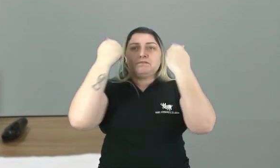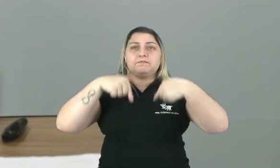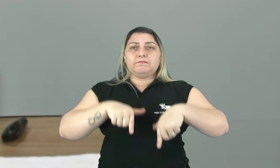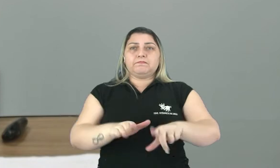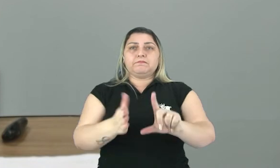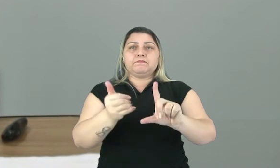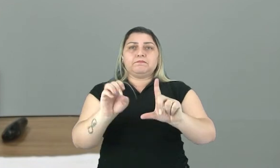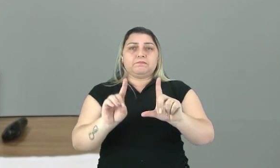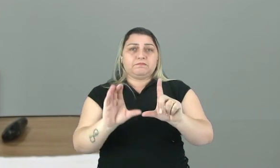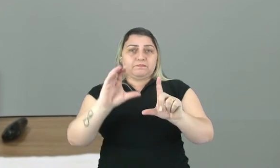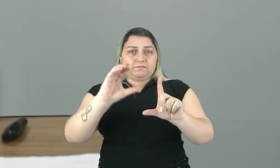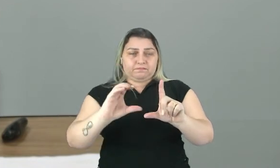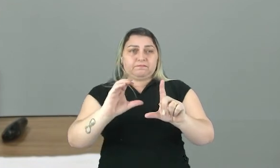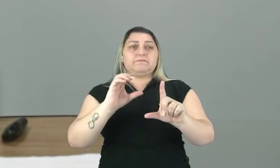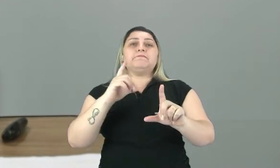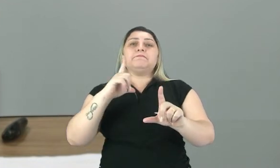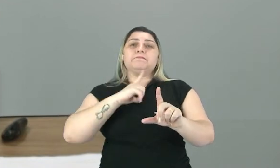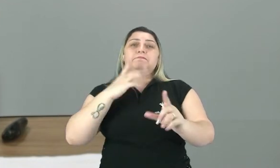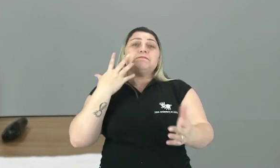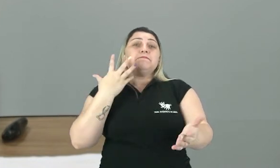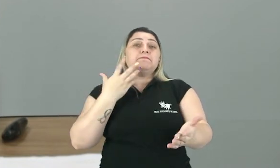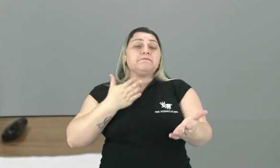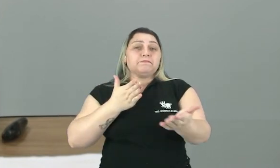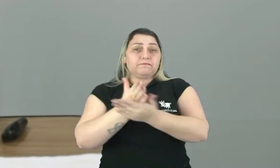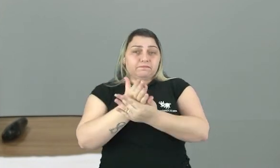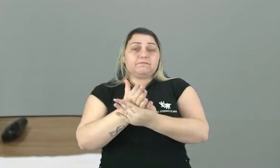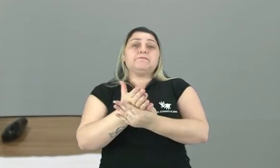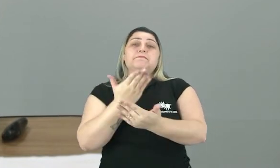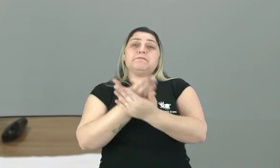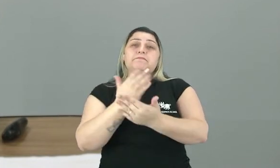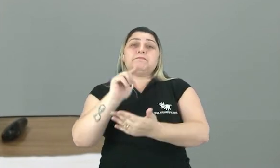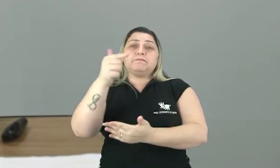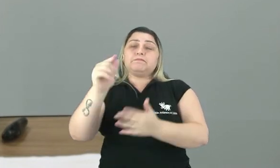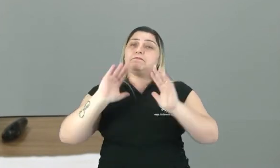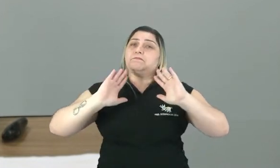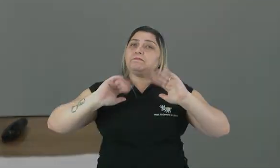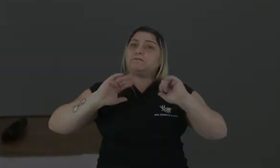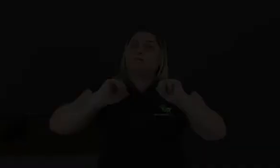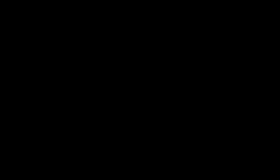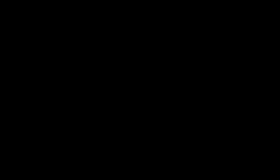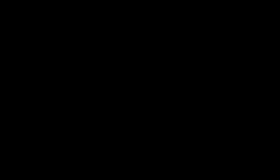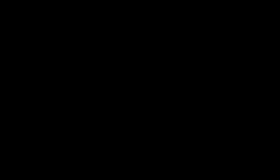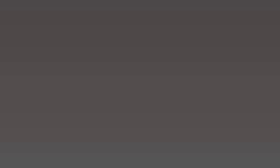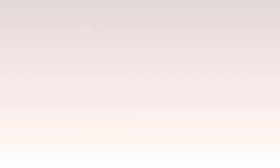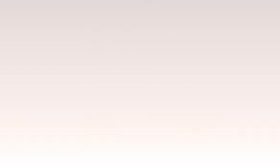de acessar a plataforma Eduque, para você ter acesso a essa aula e muitas outras. Tchau, tchau!